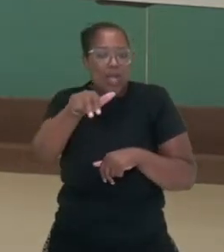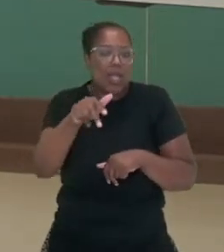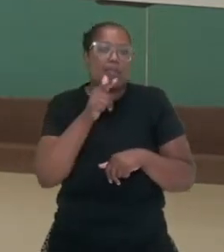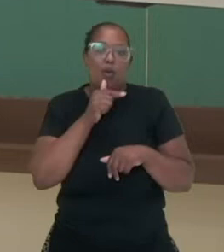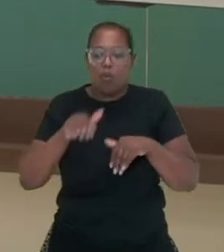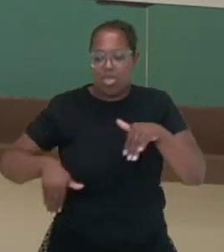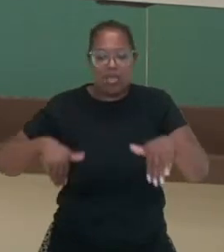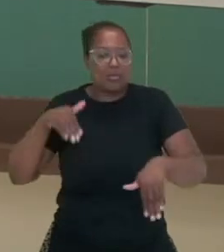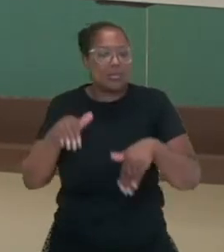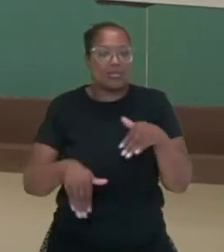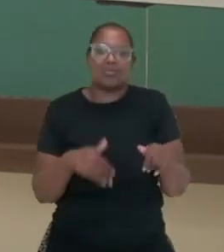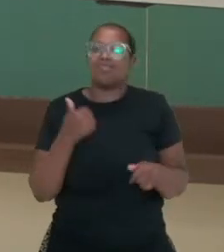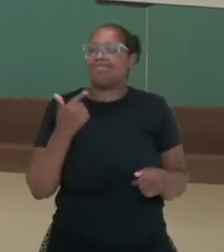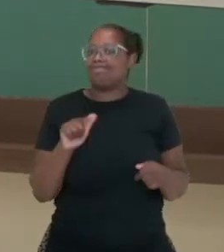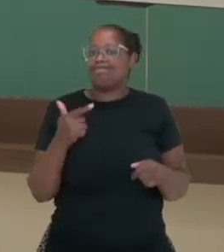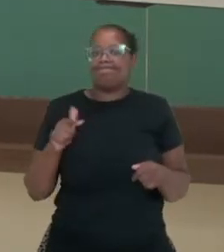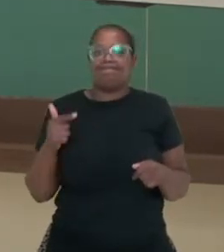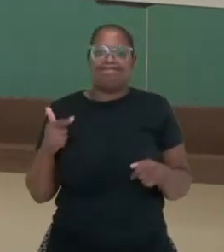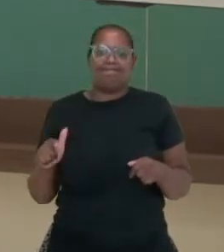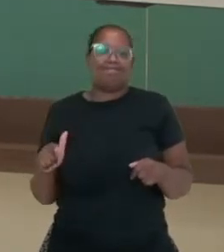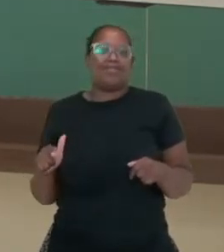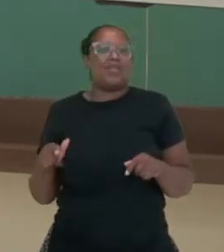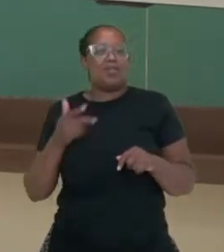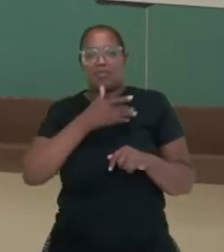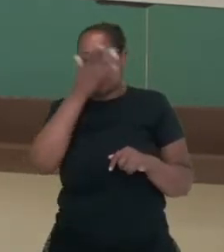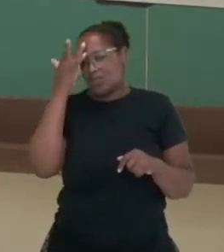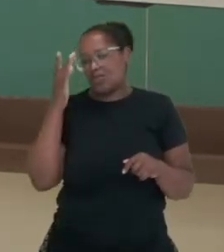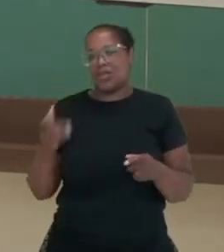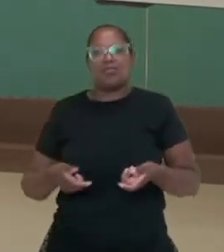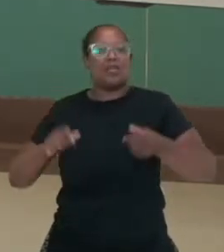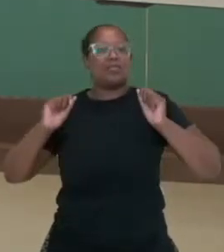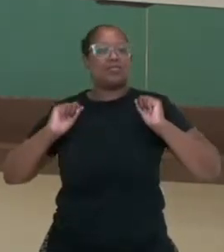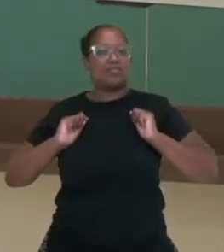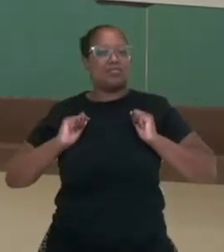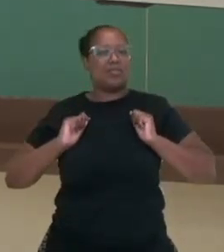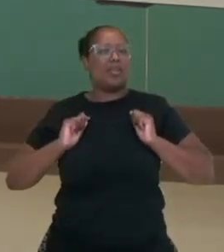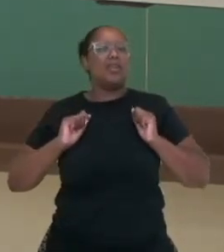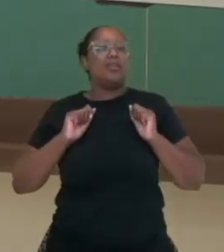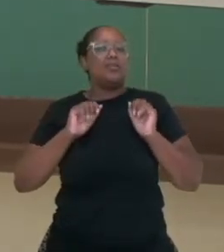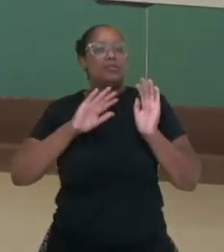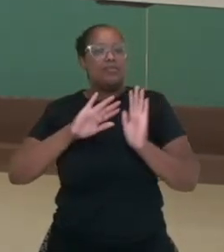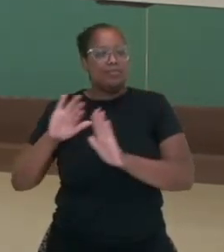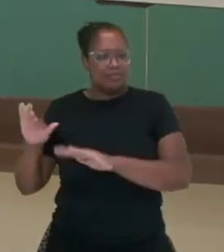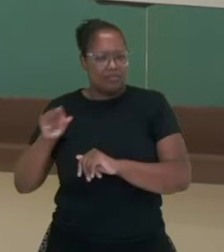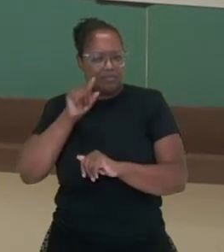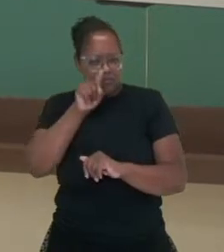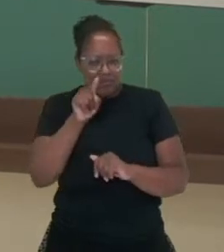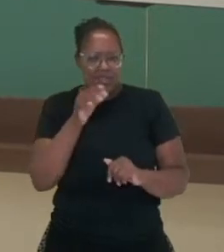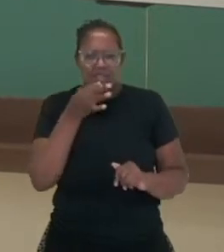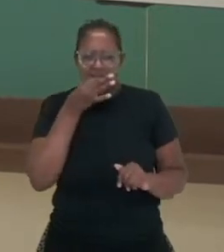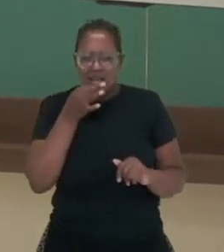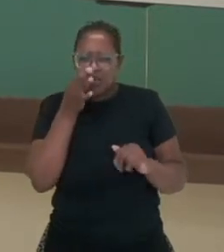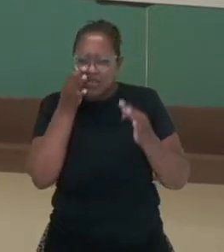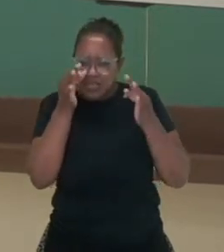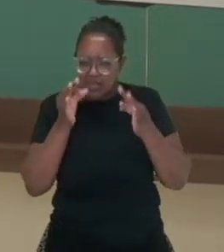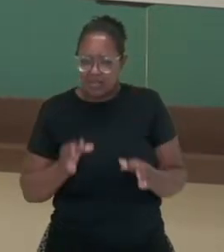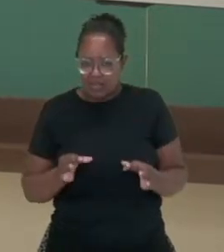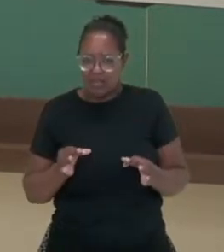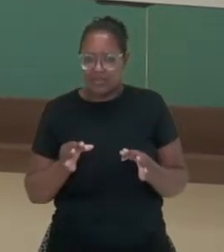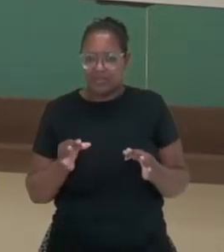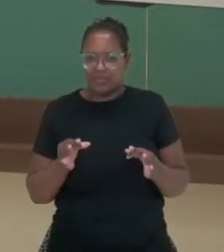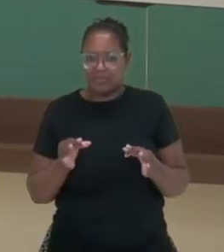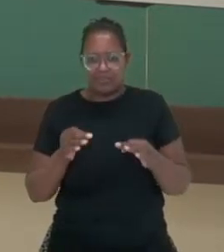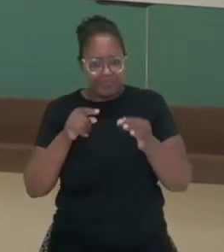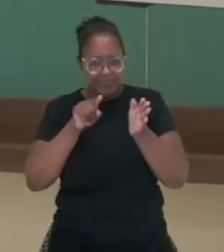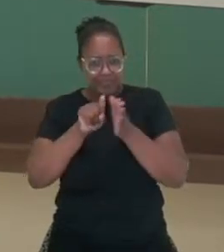Então, isso induz ao sedentarismo. E aí, você concorda com essa afirmação?